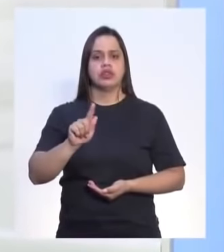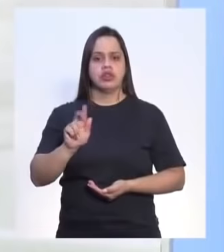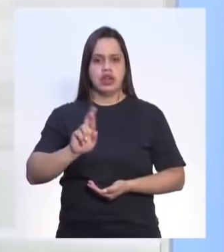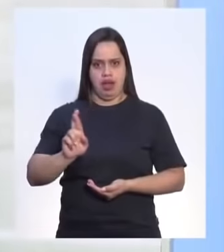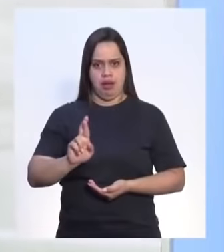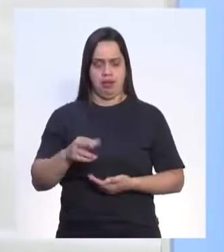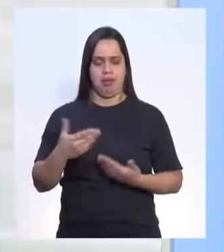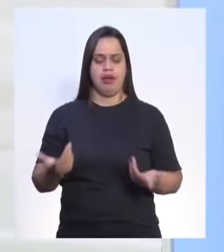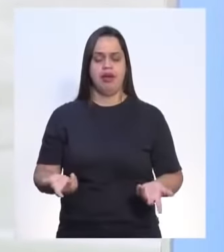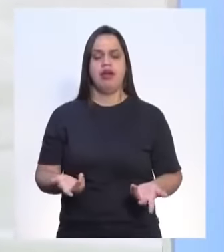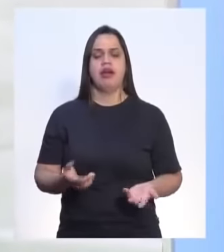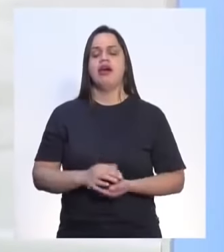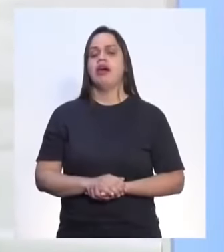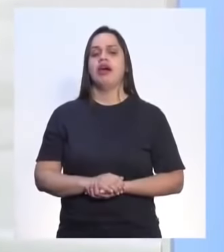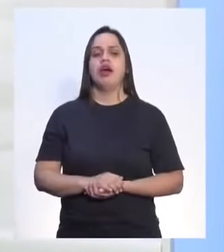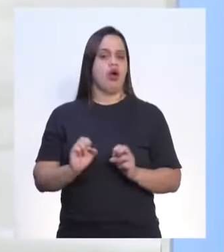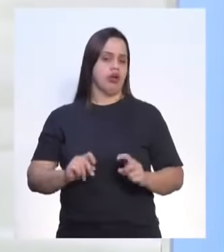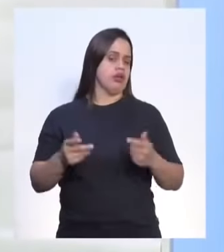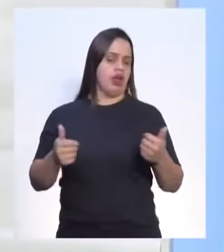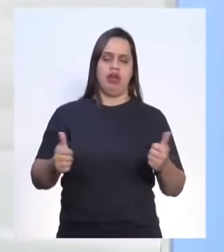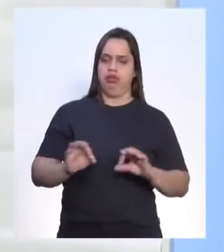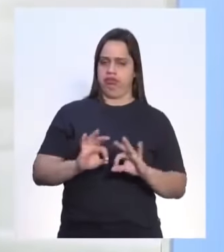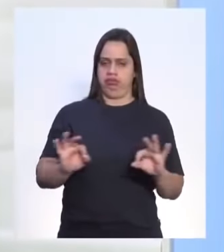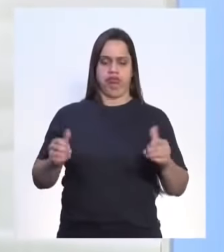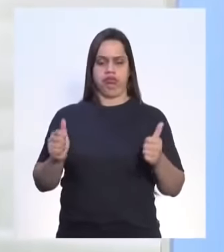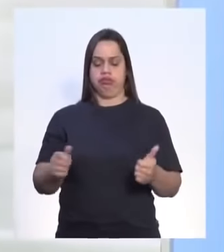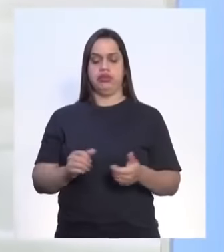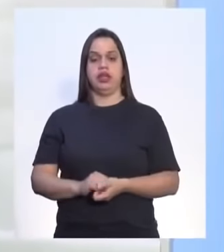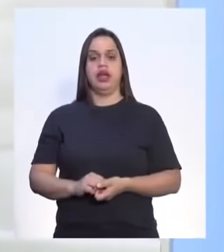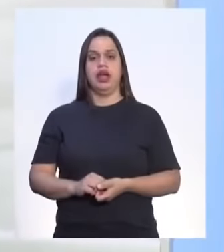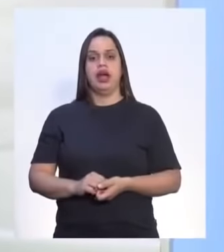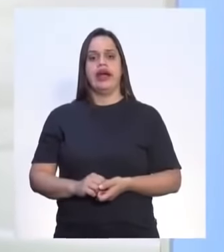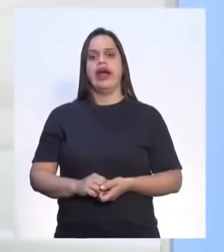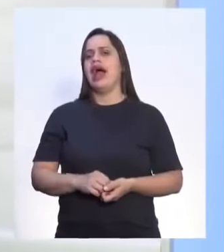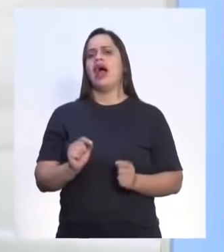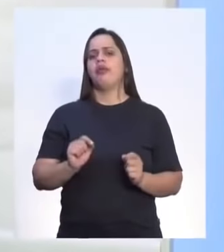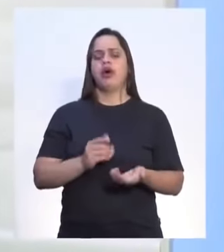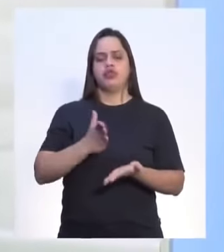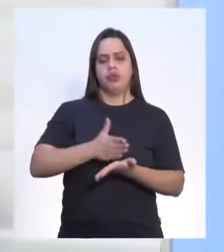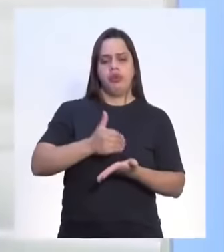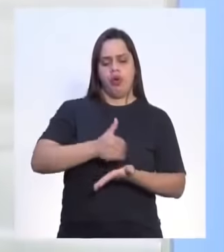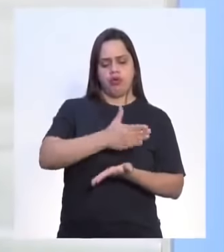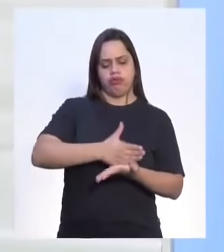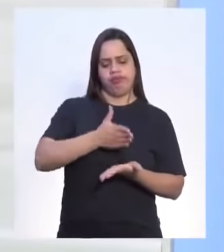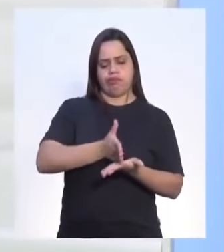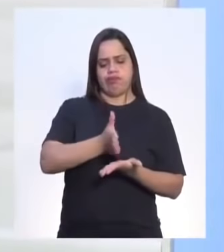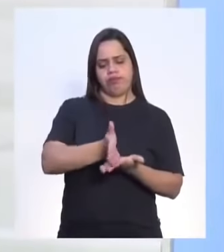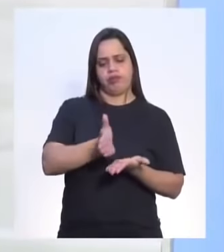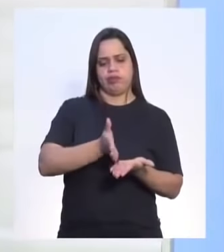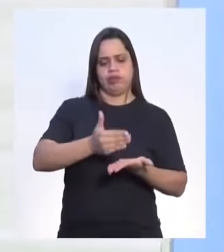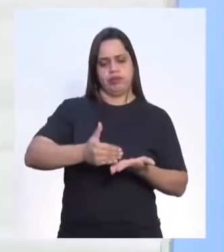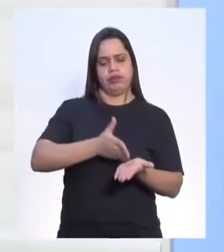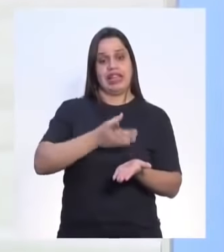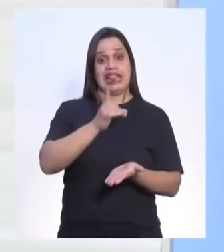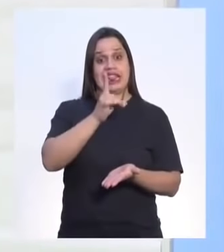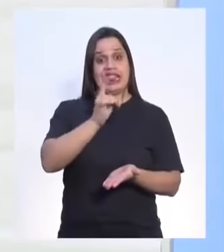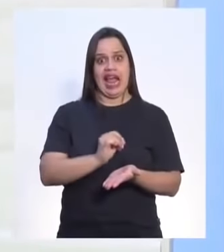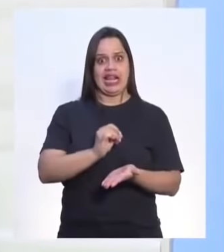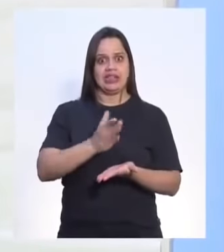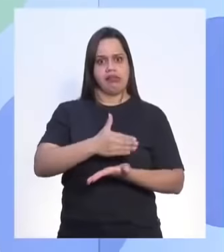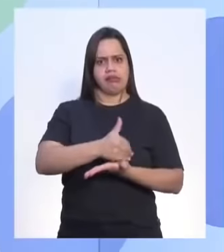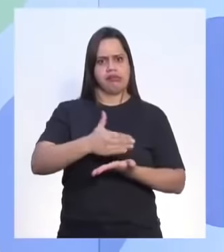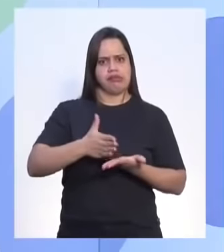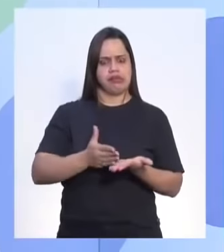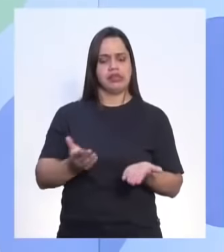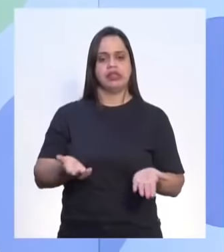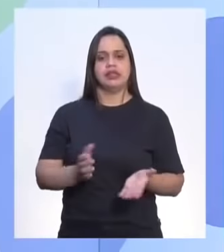né? Tem 500 gramas de massa. Beleza, sem problemas nenhum. Tá? Eu posso fatiar o bolo aí, sei lá, em 10 pedaços. Perfeito também, sem problemas nenhum.